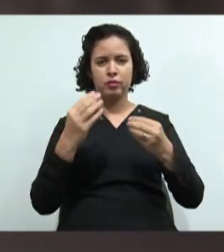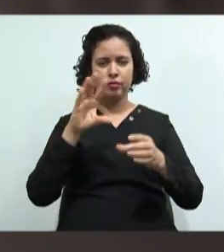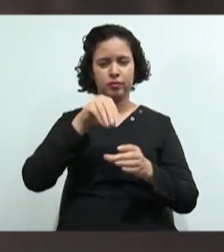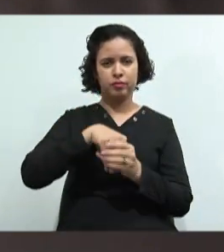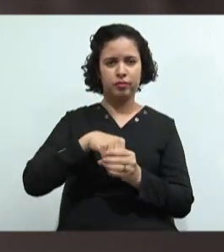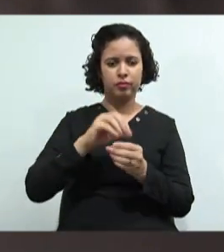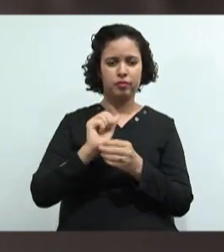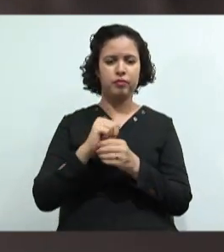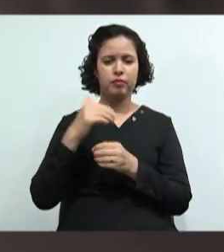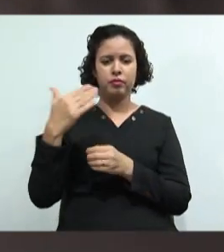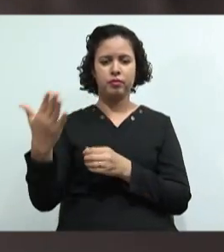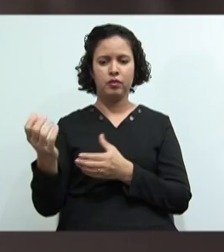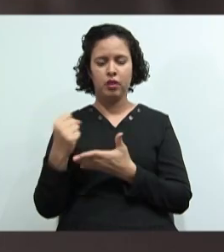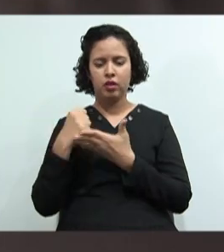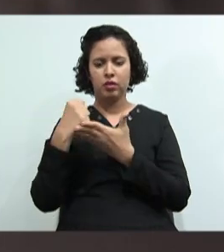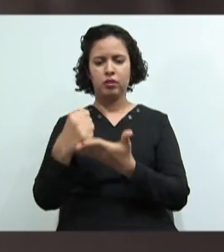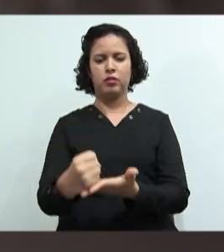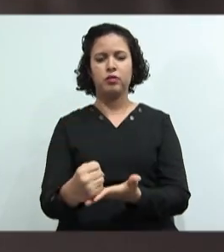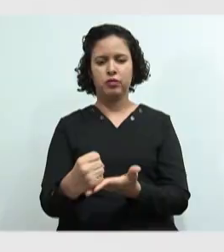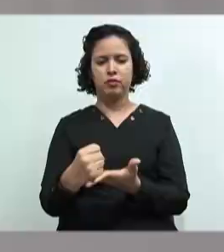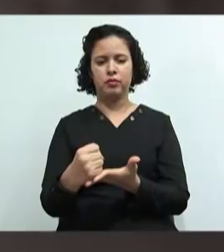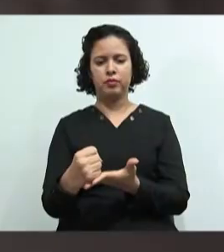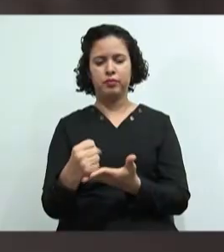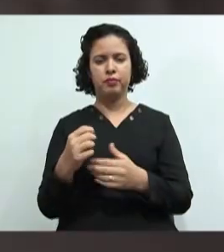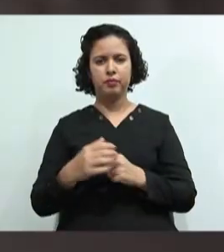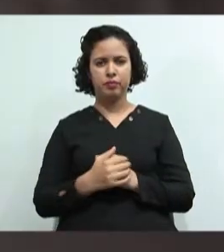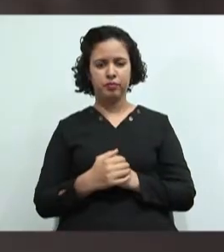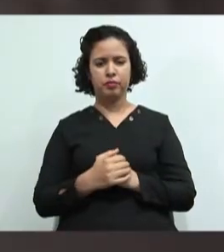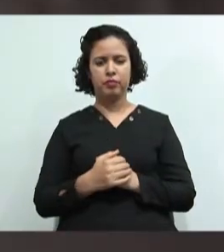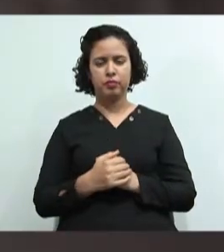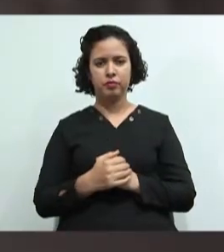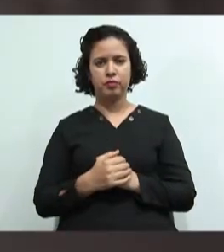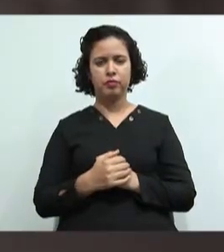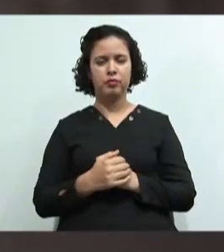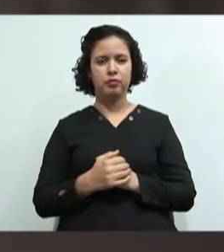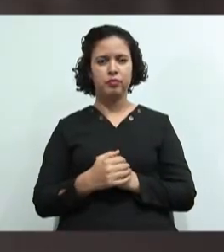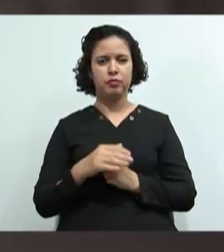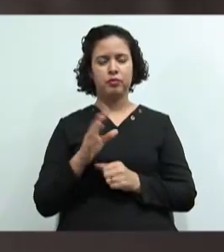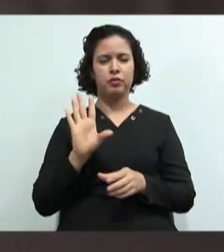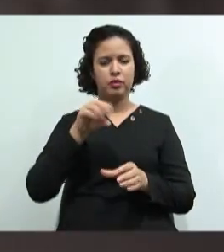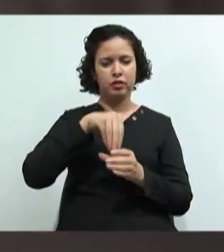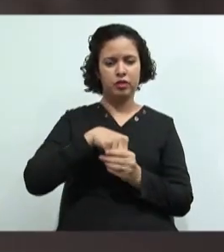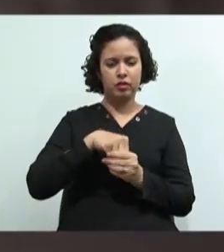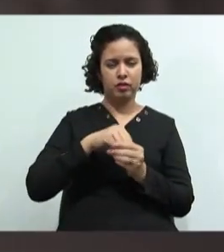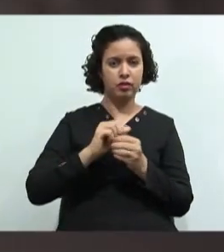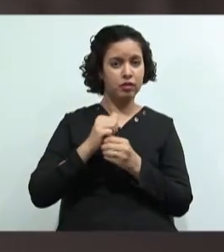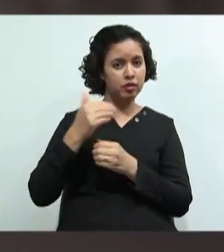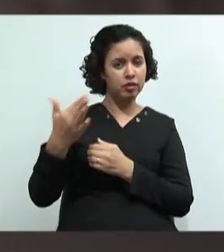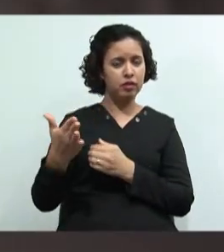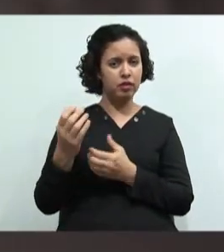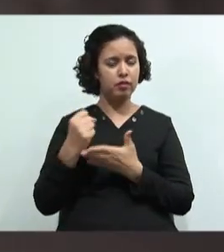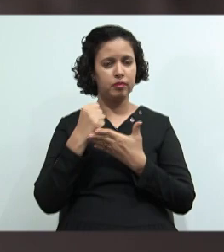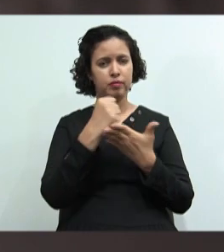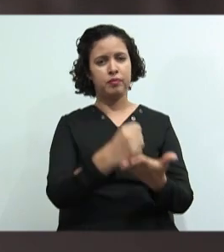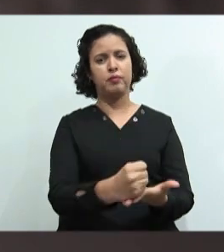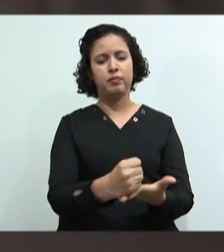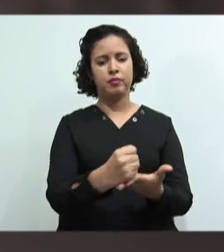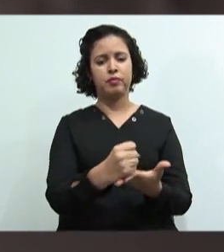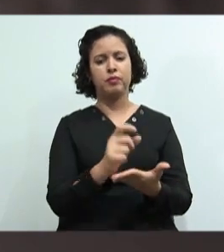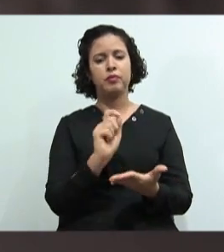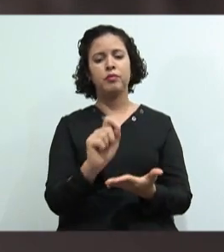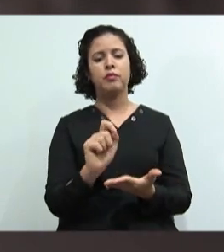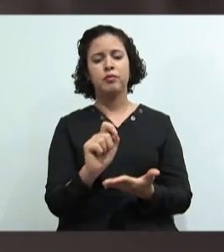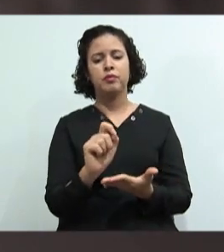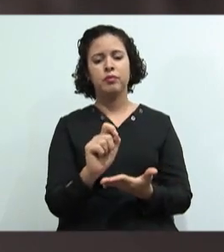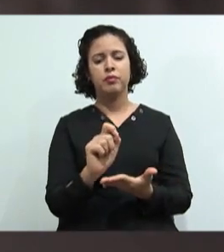e externo influenciam na presença de mercado. O ambiente interno e externo, ele influencia no posicionamento de